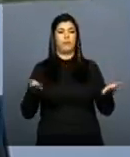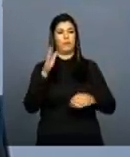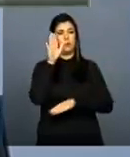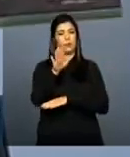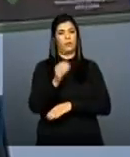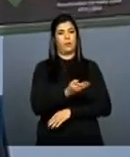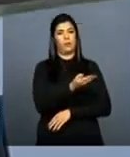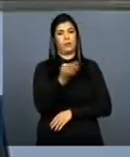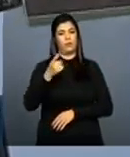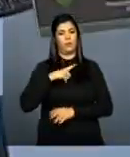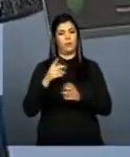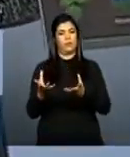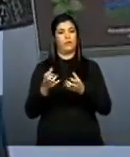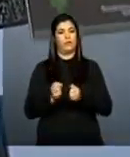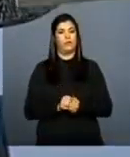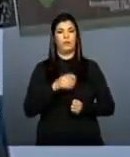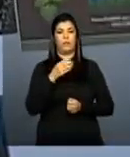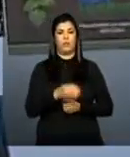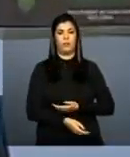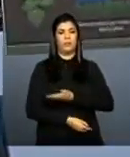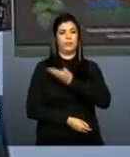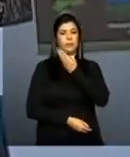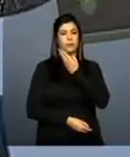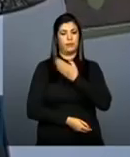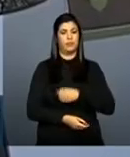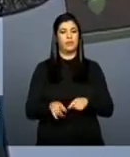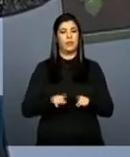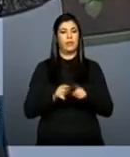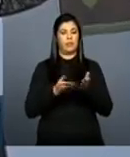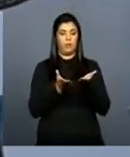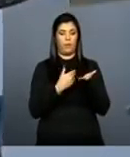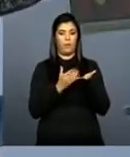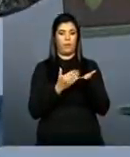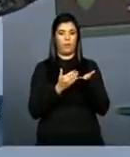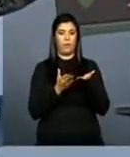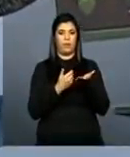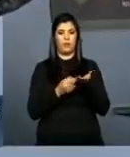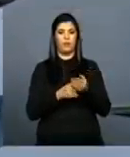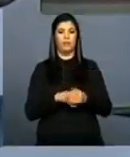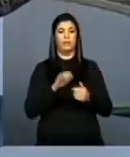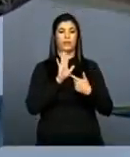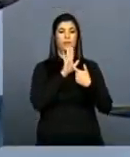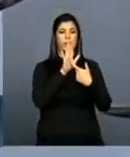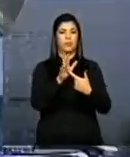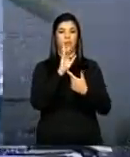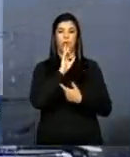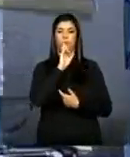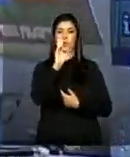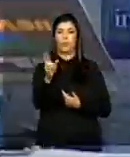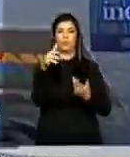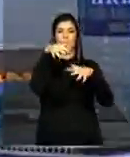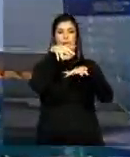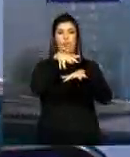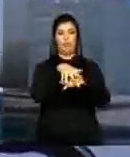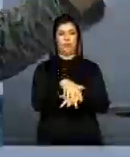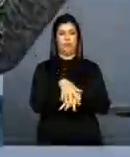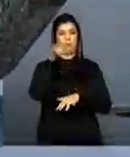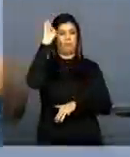receber esse caderninho que traz os resultados da inclusão do Brasil Sem Miséria no meio rural,